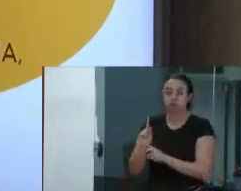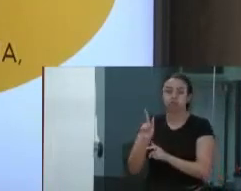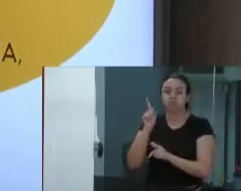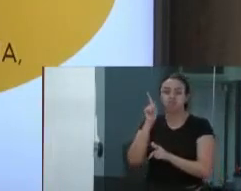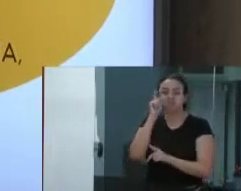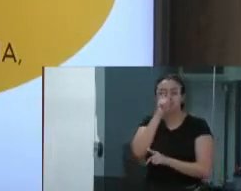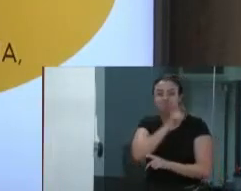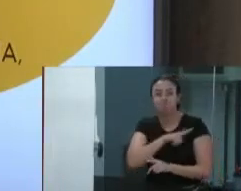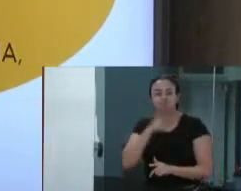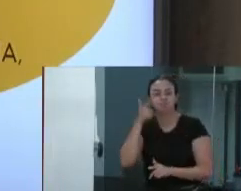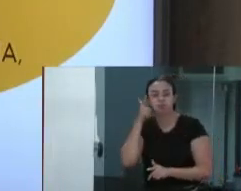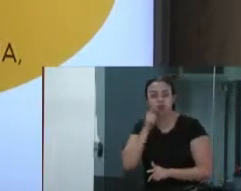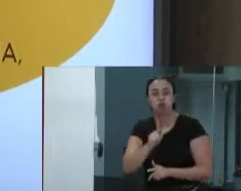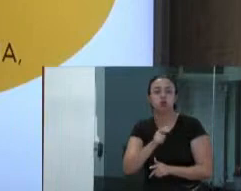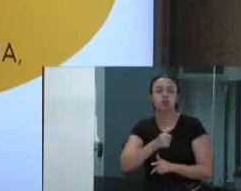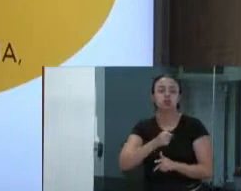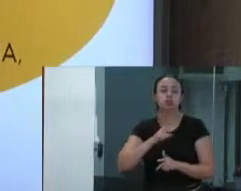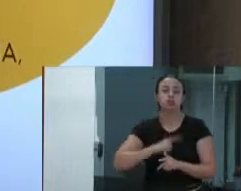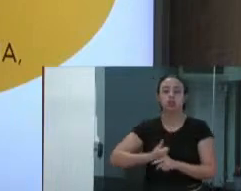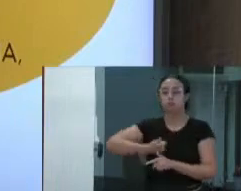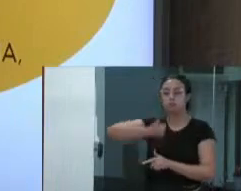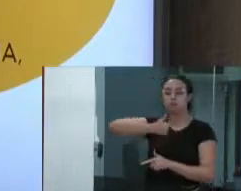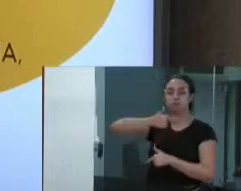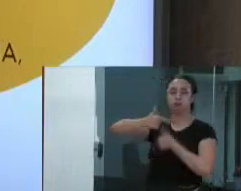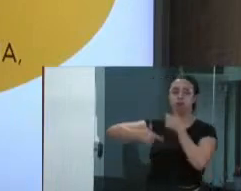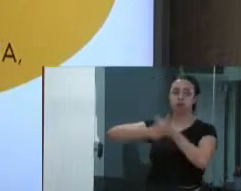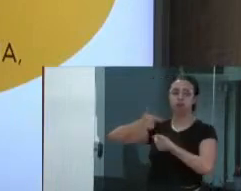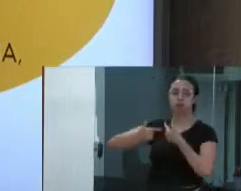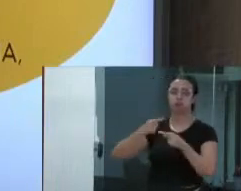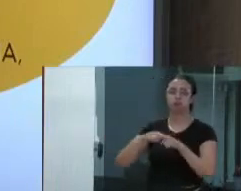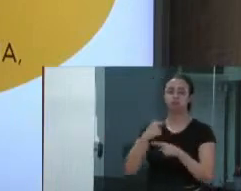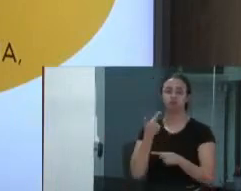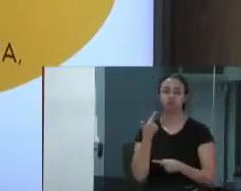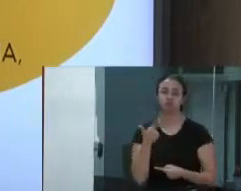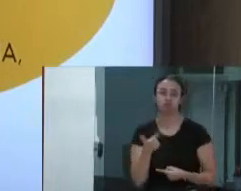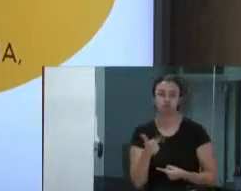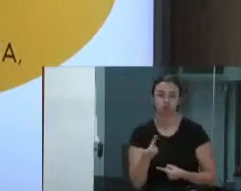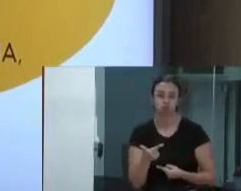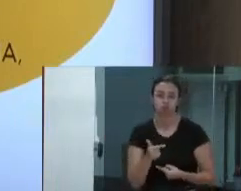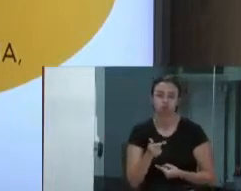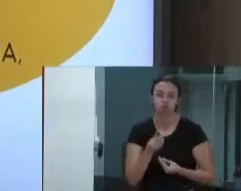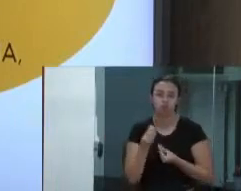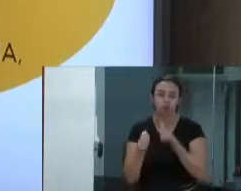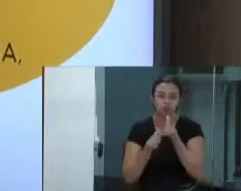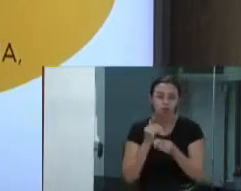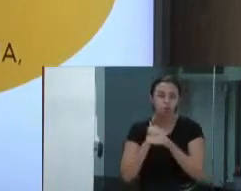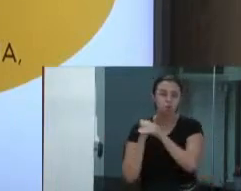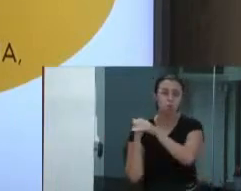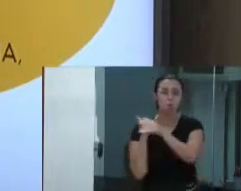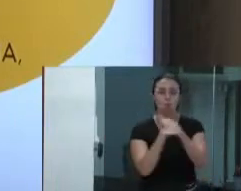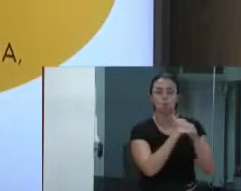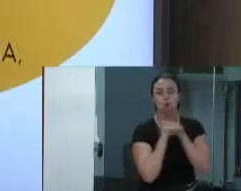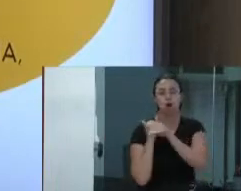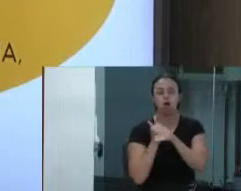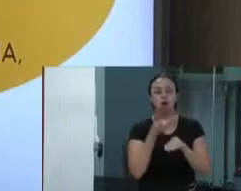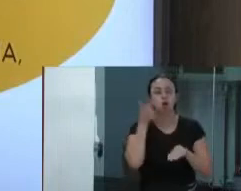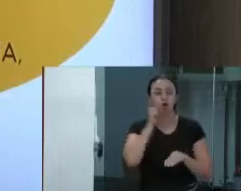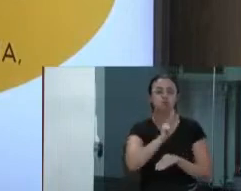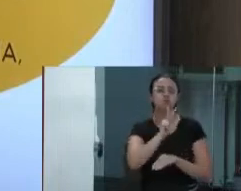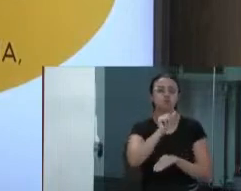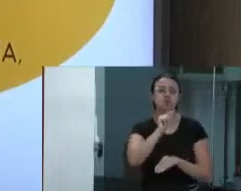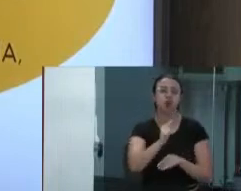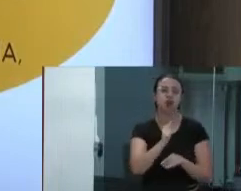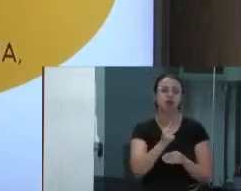inserir no primeiro emprego, né, porque eles não têm condições de igualdade mesmo de concorrer a essas vagas com os